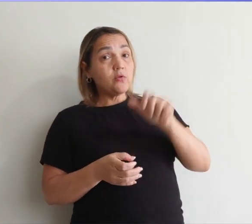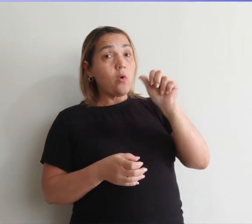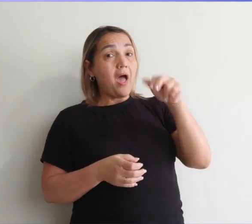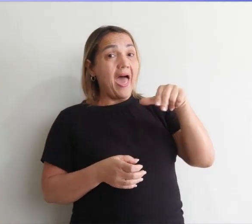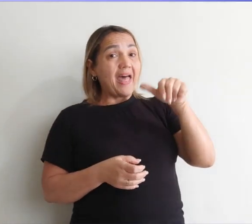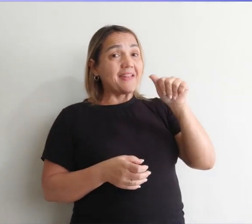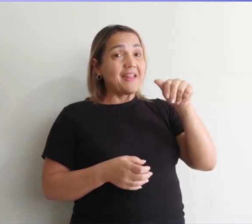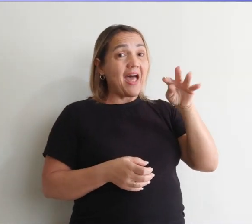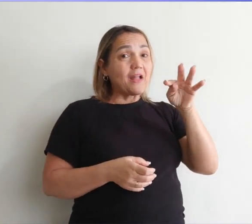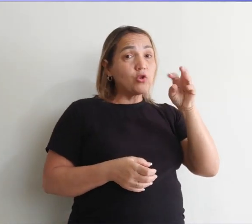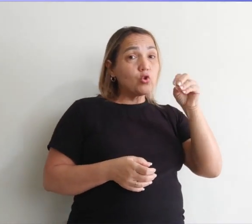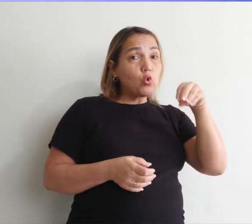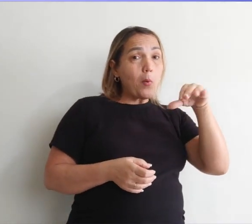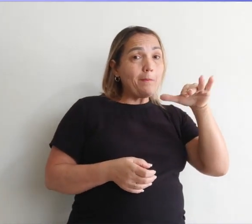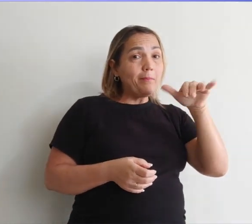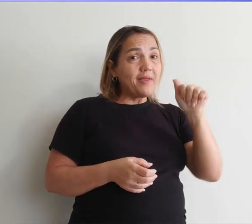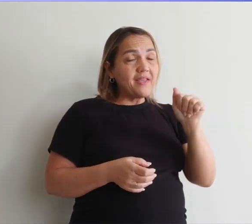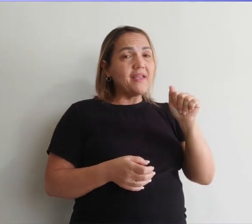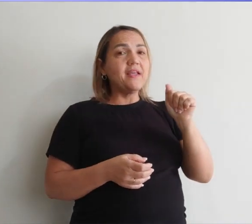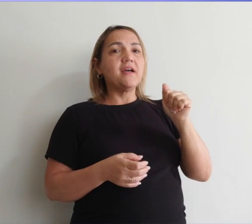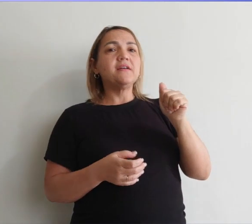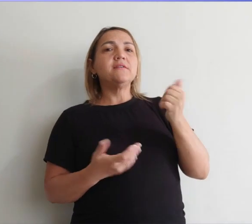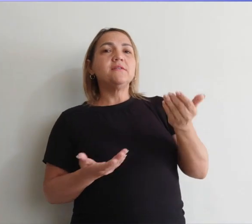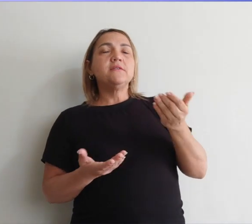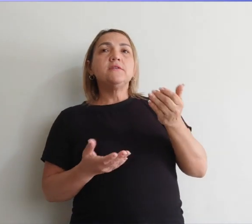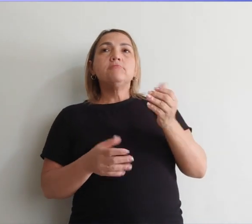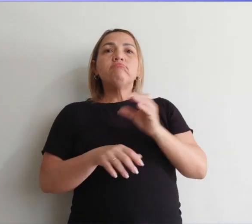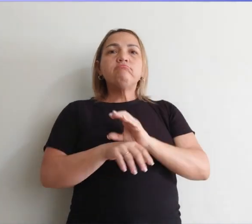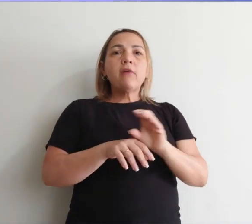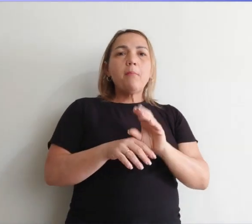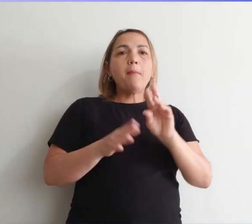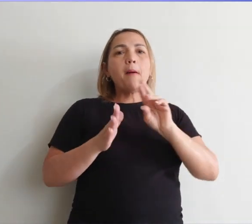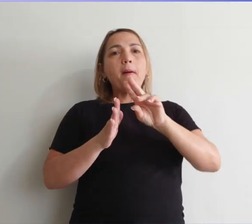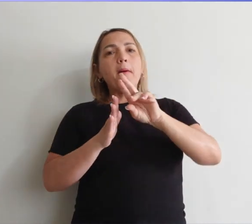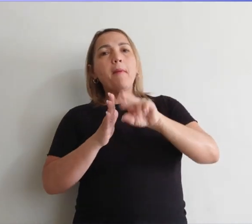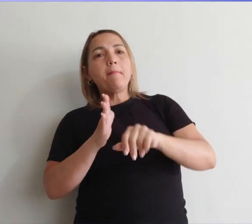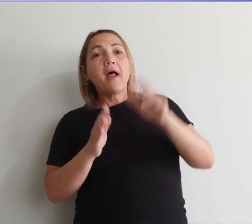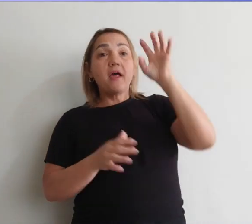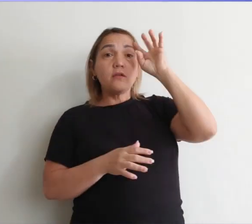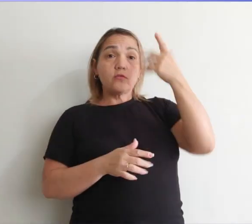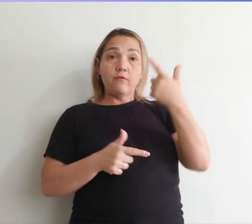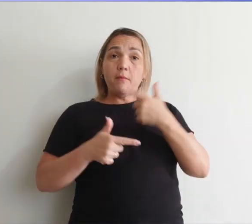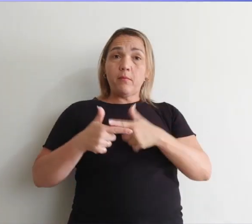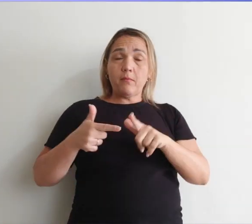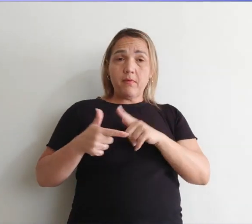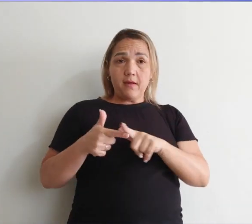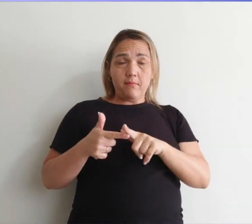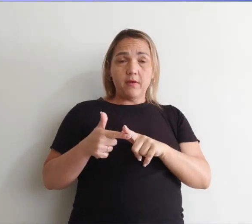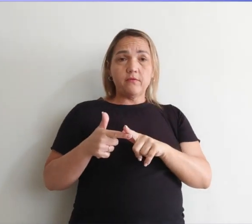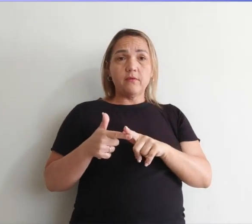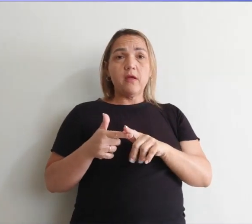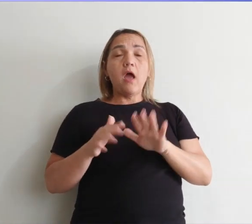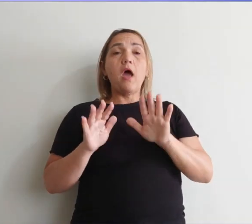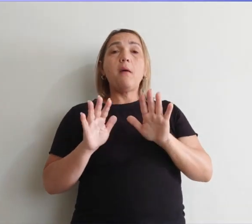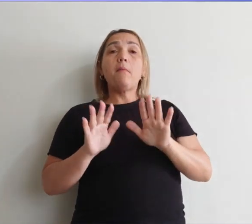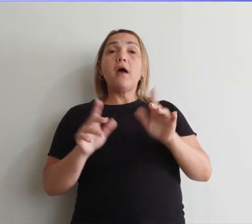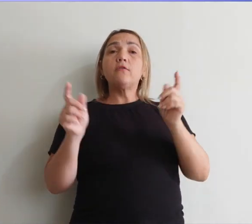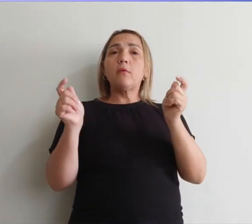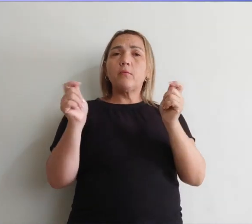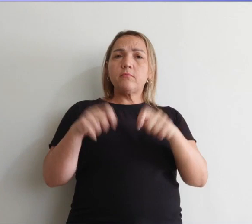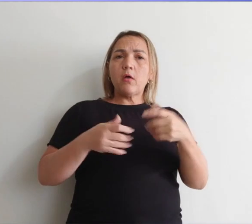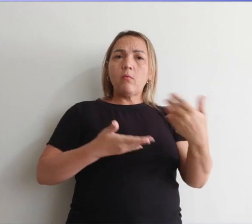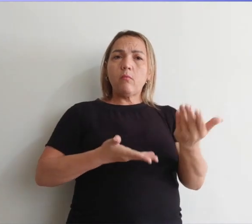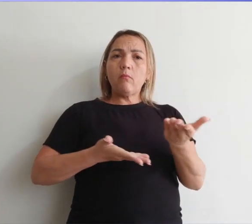da anatomia, eu usava mais assim para taxonomia, para resolver alguns problemas. Agora veio essa possibilidade,